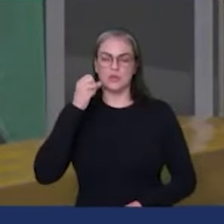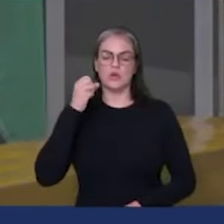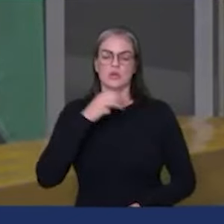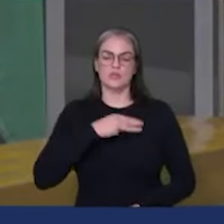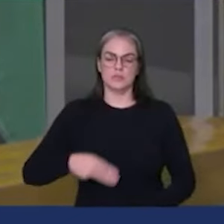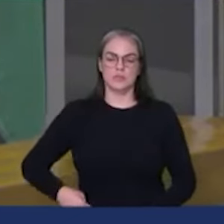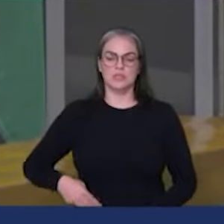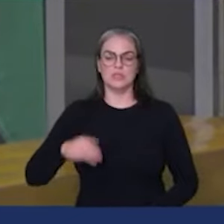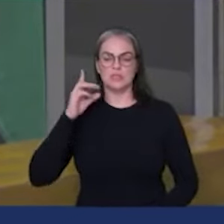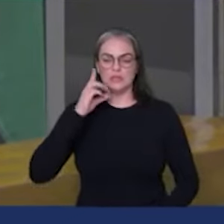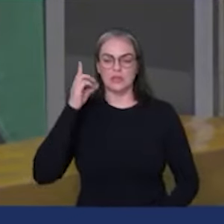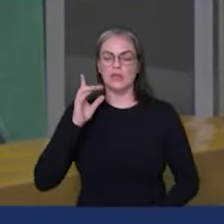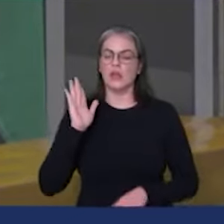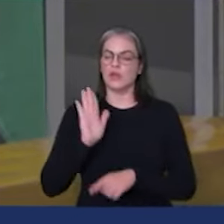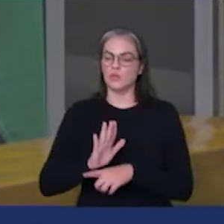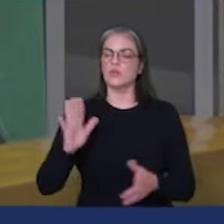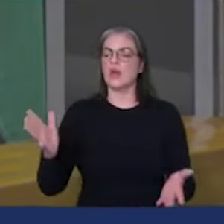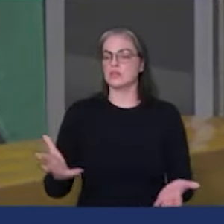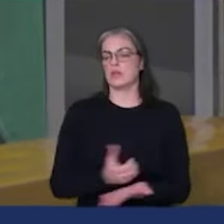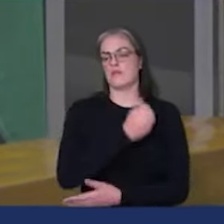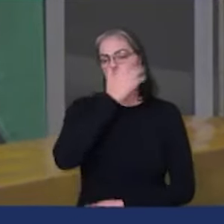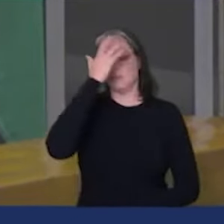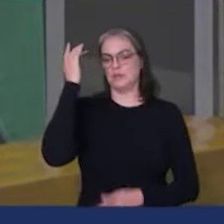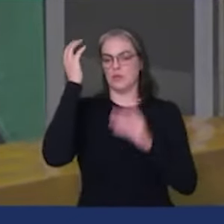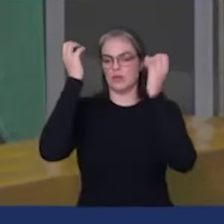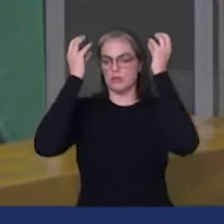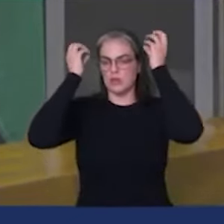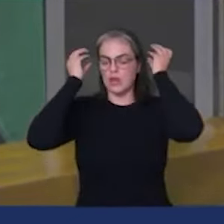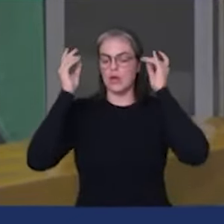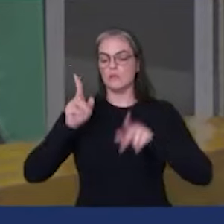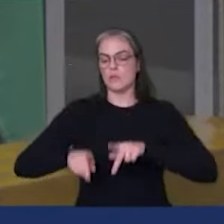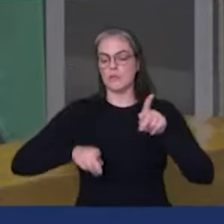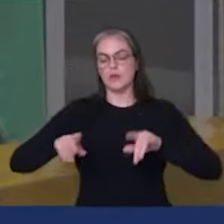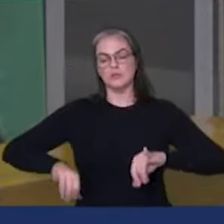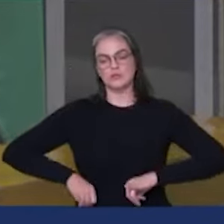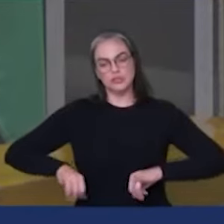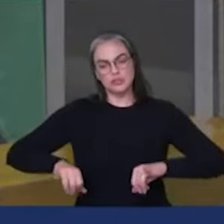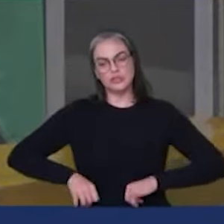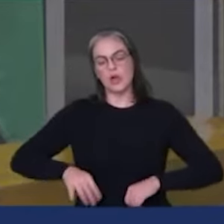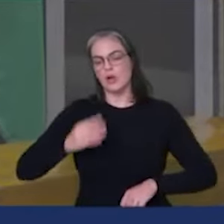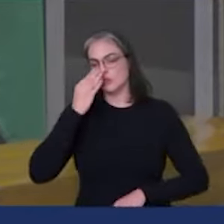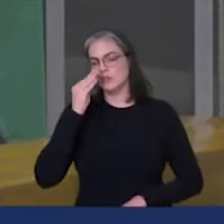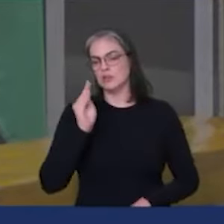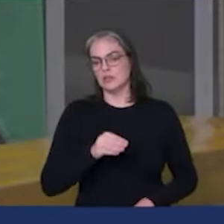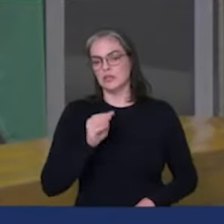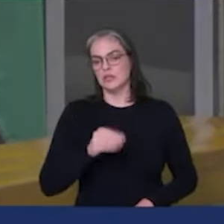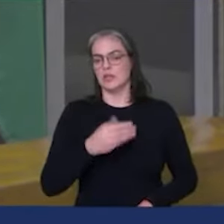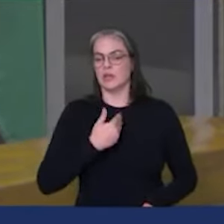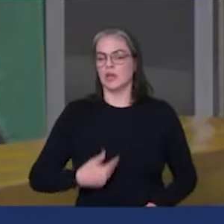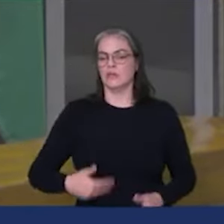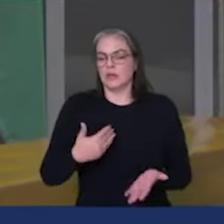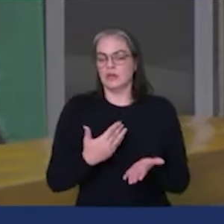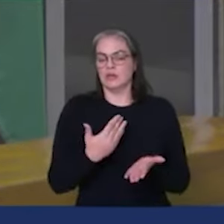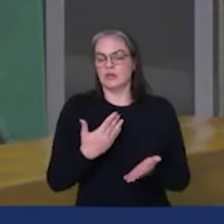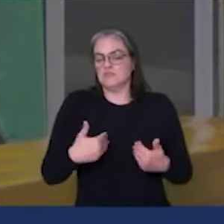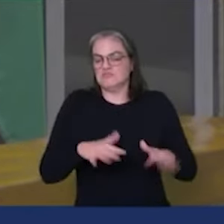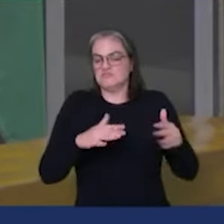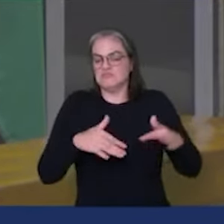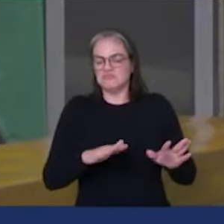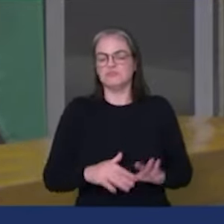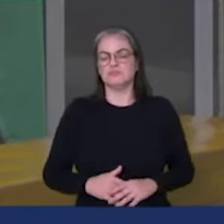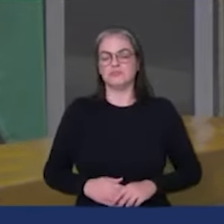salvar as pessoas com TDAH. Nossa população está sofrendo e sendo ignorada e desdenhada pelo poder público. Assine a